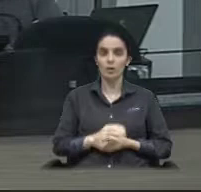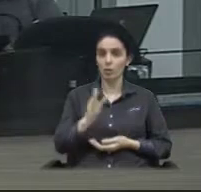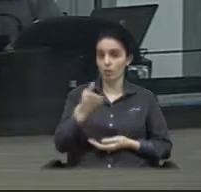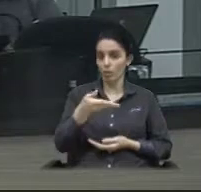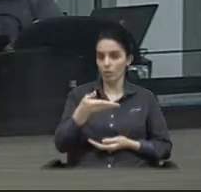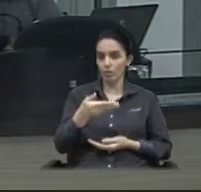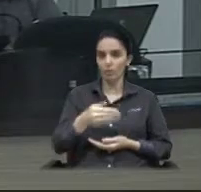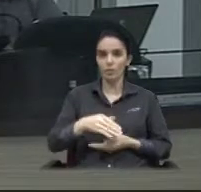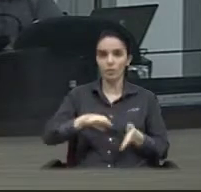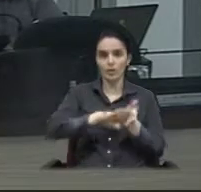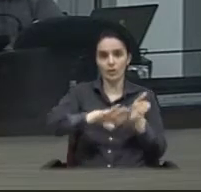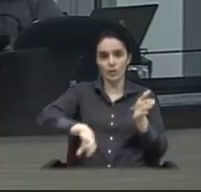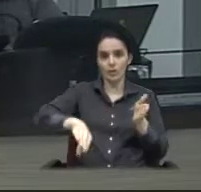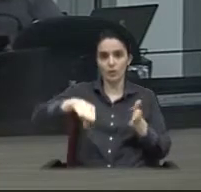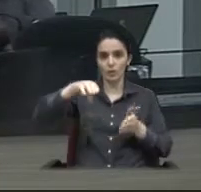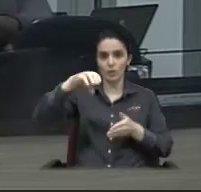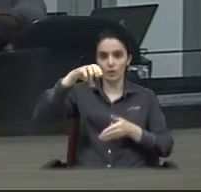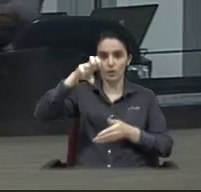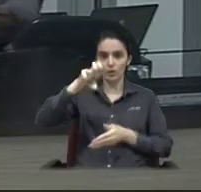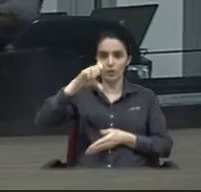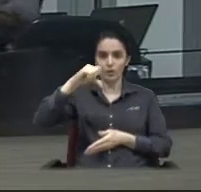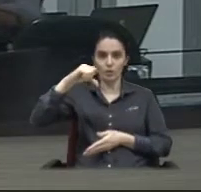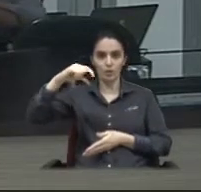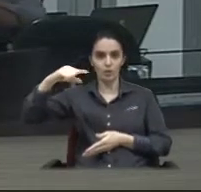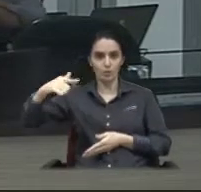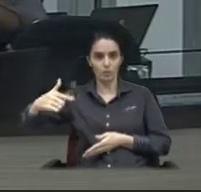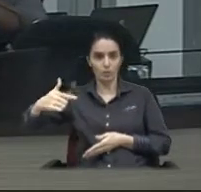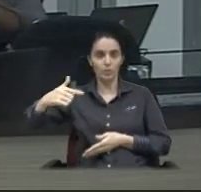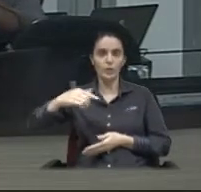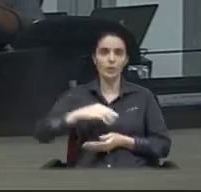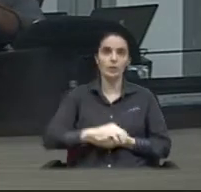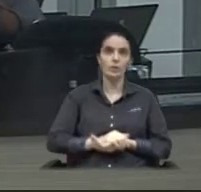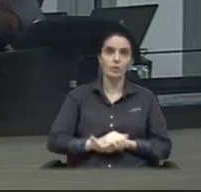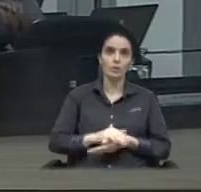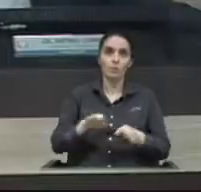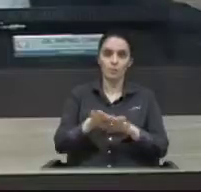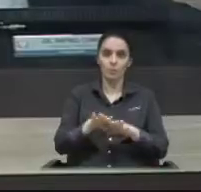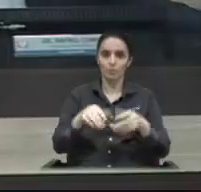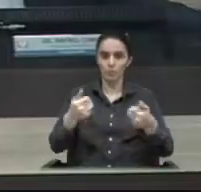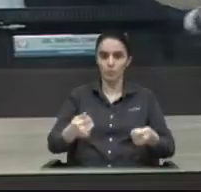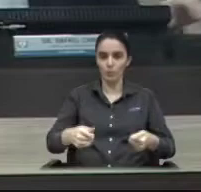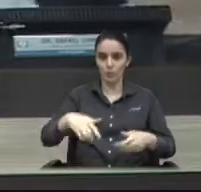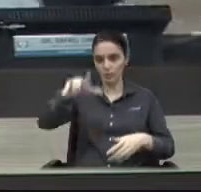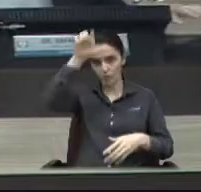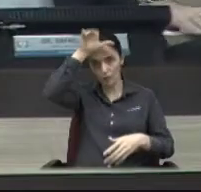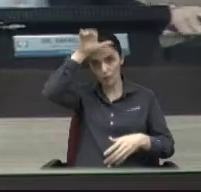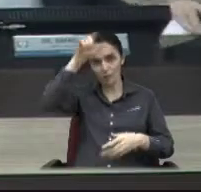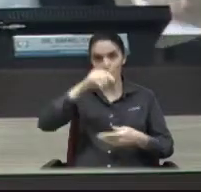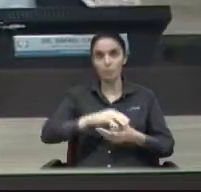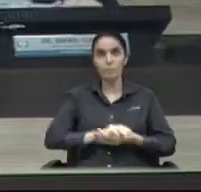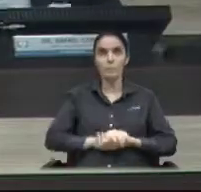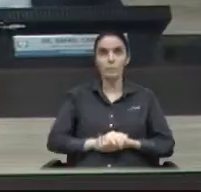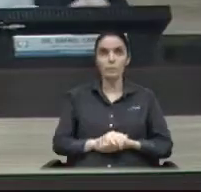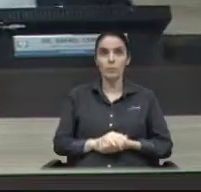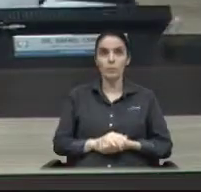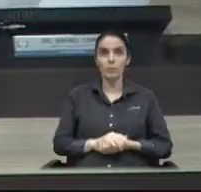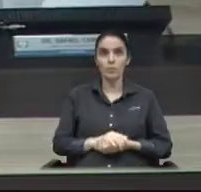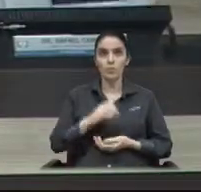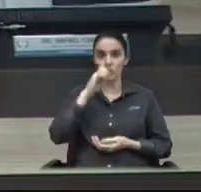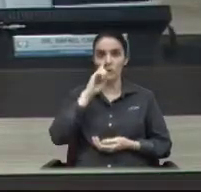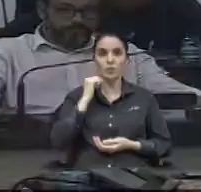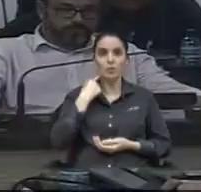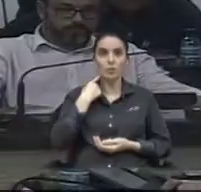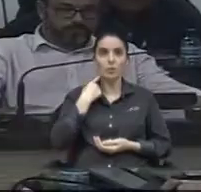retirada do que 92 requerimento que exige também é preciso anuência dos líderes newton